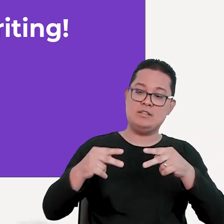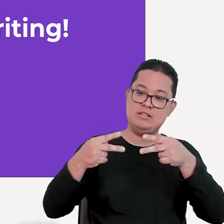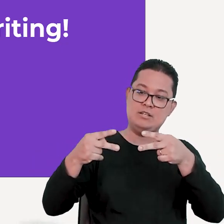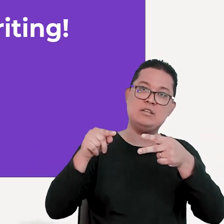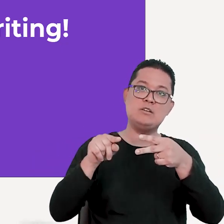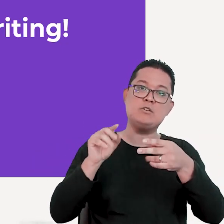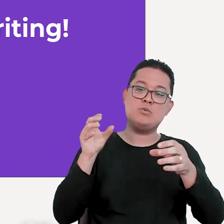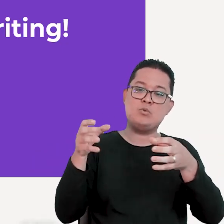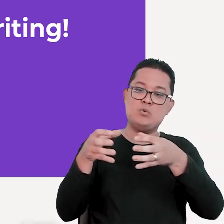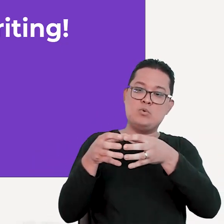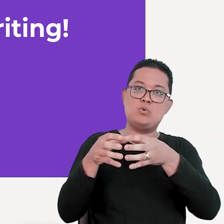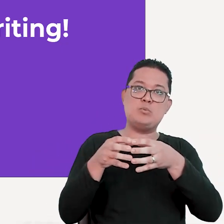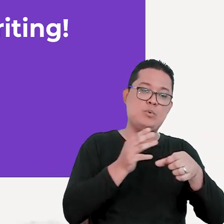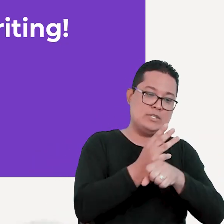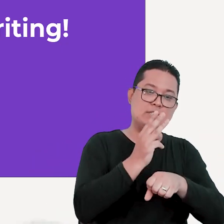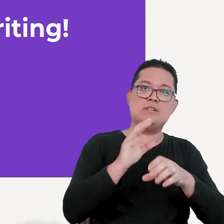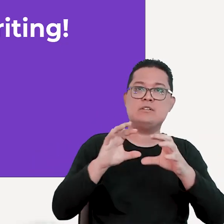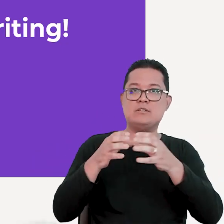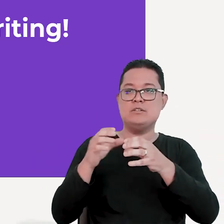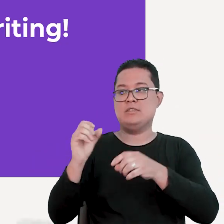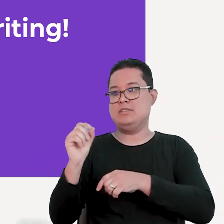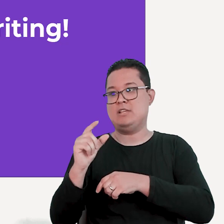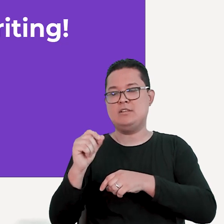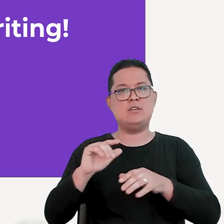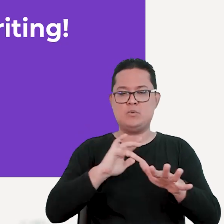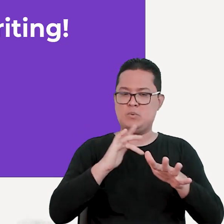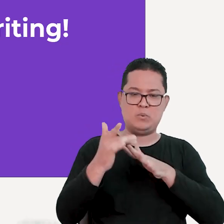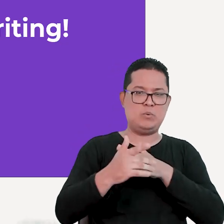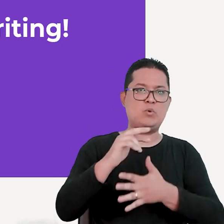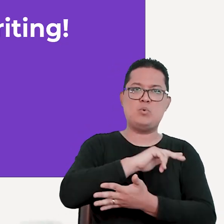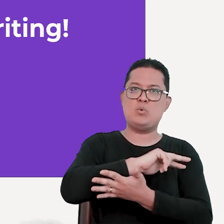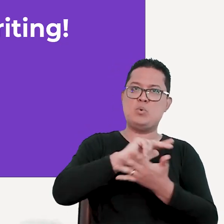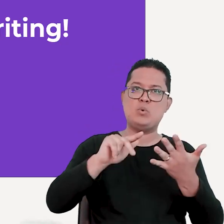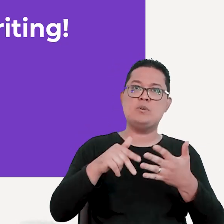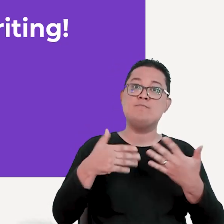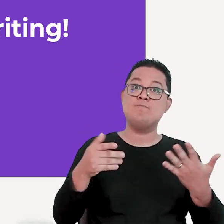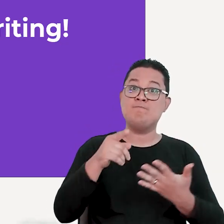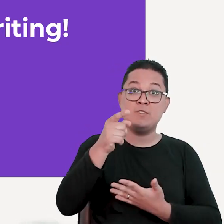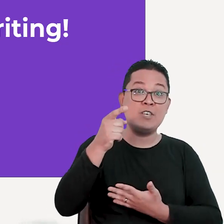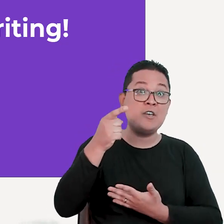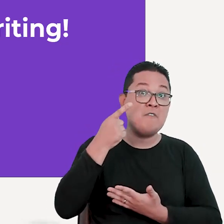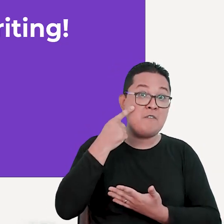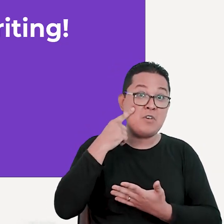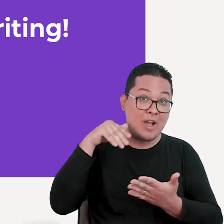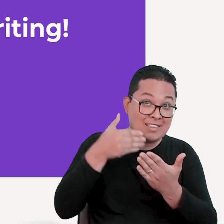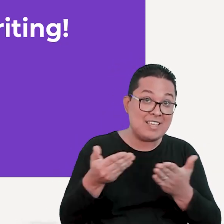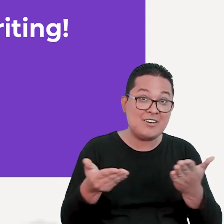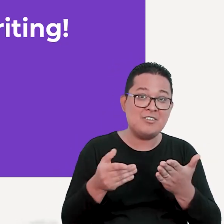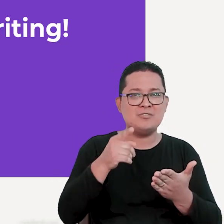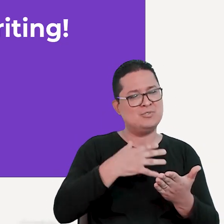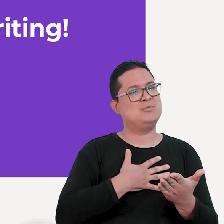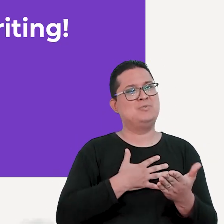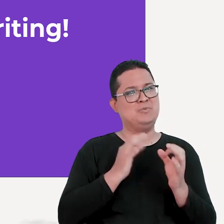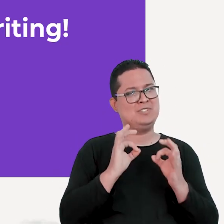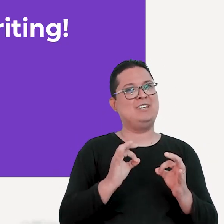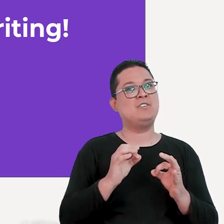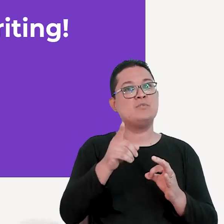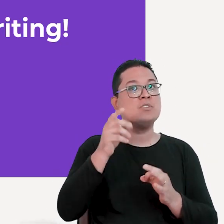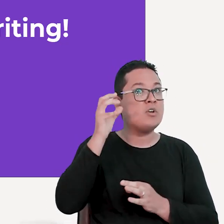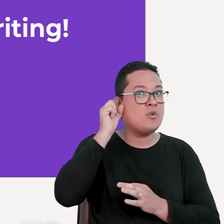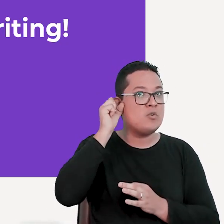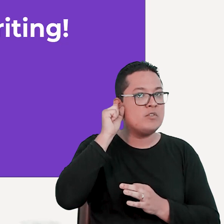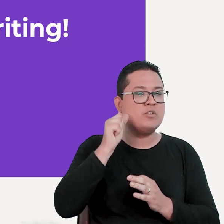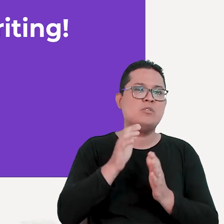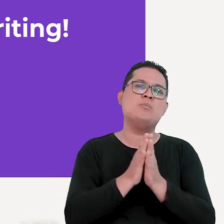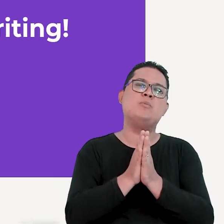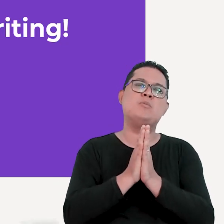grupo do WhatsApp, do Telegram e de todas as nossas redes sociais. Então, se você assistiu até aqui, sinal que você gostou. Se você ouviu até aqui, por